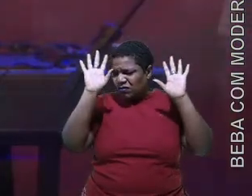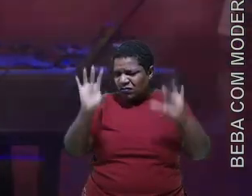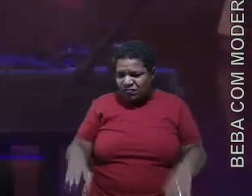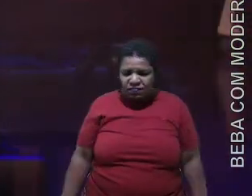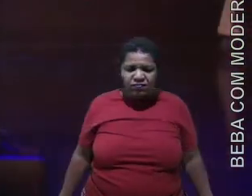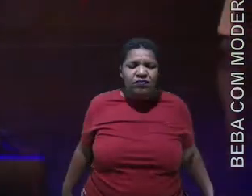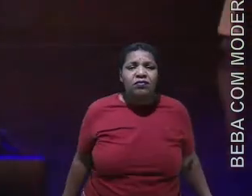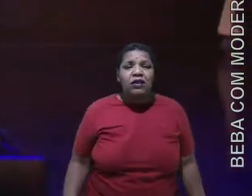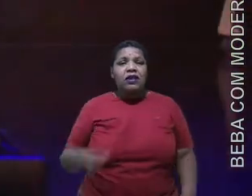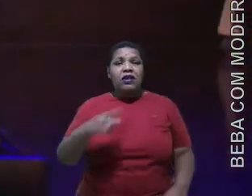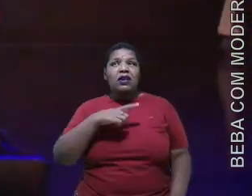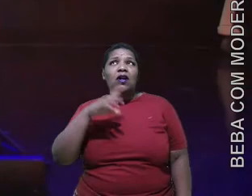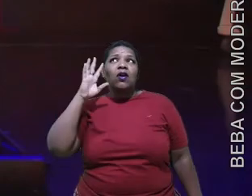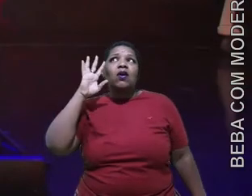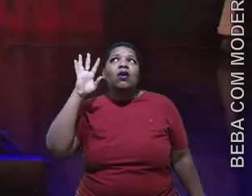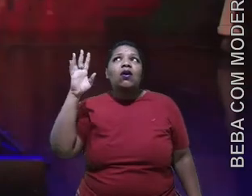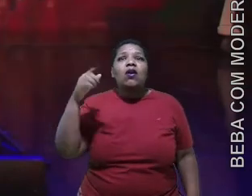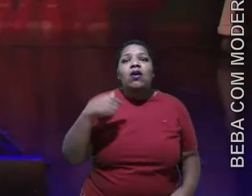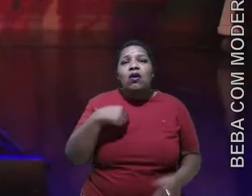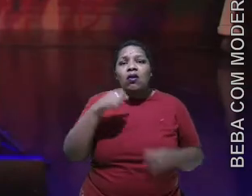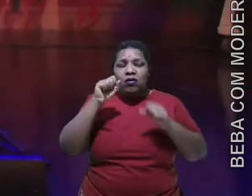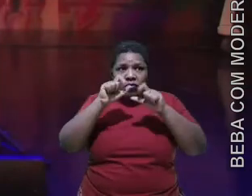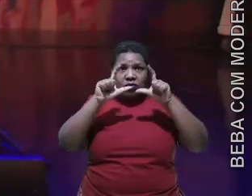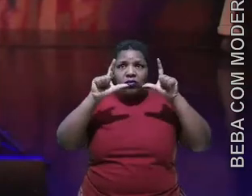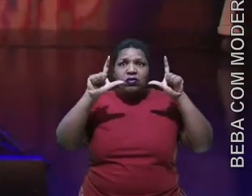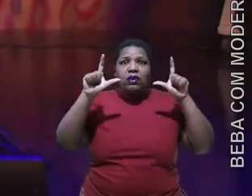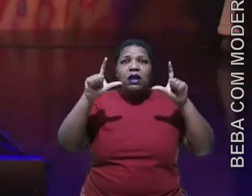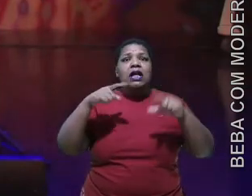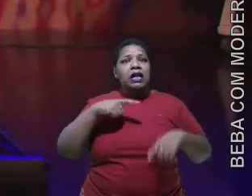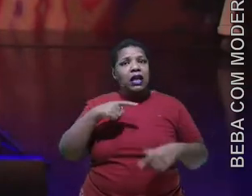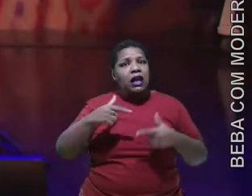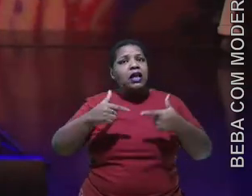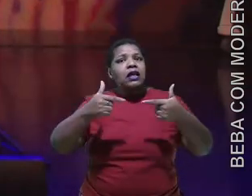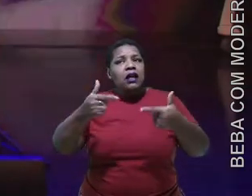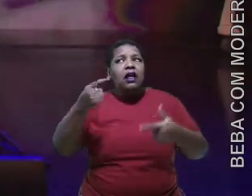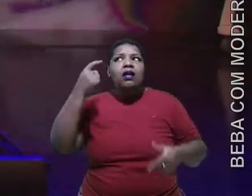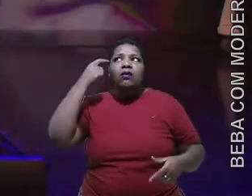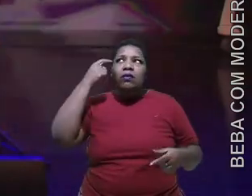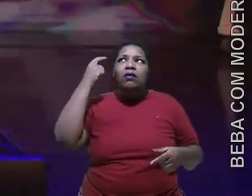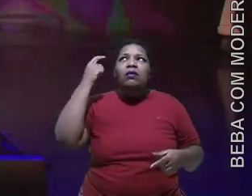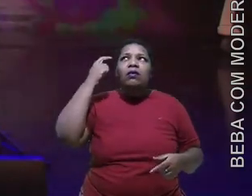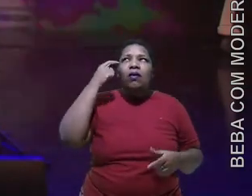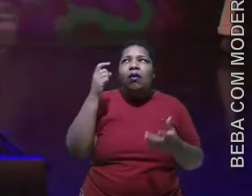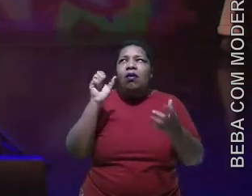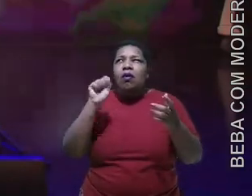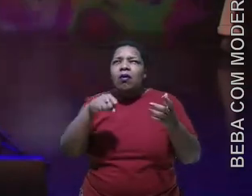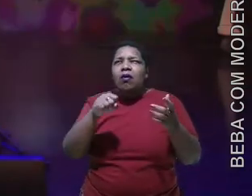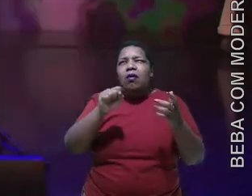Oi desculpa eu só queria olhar na minha cabeça